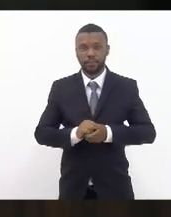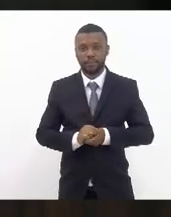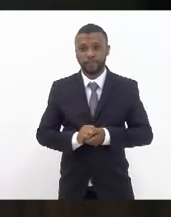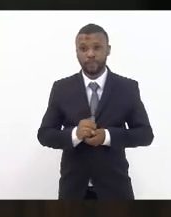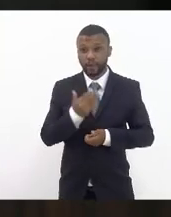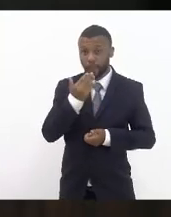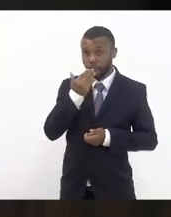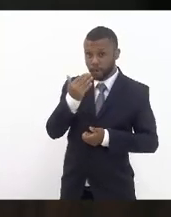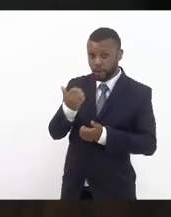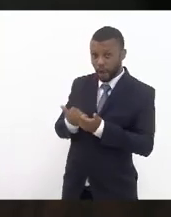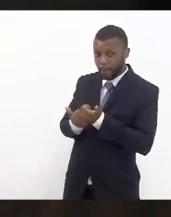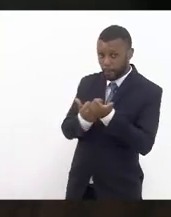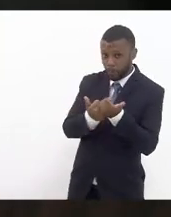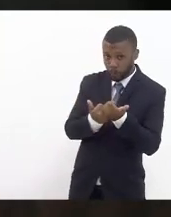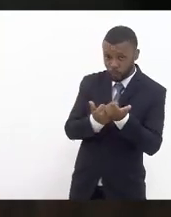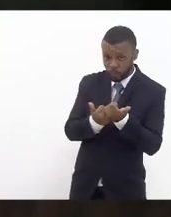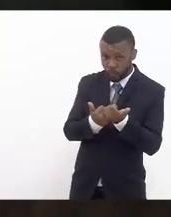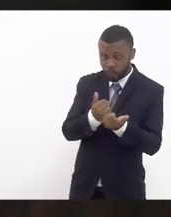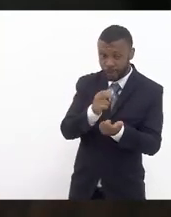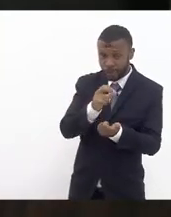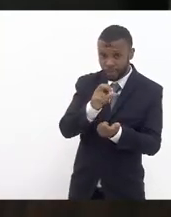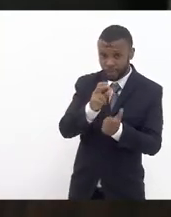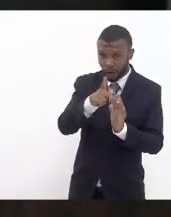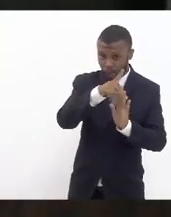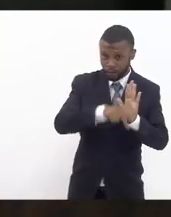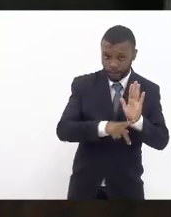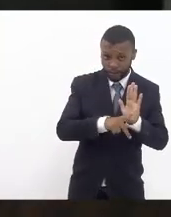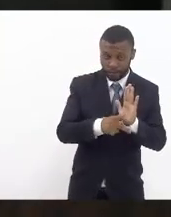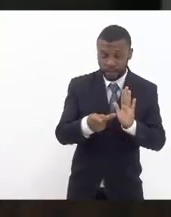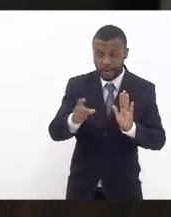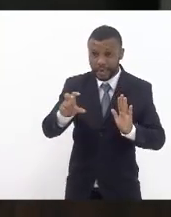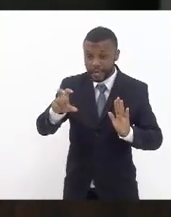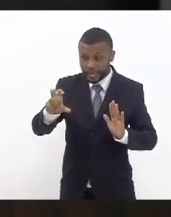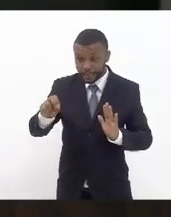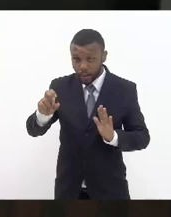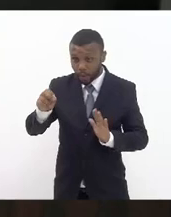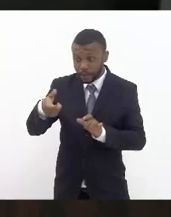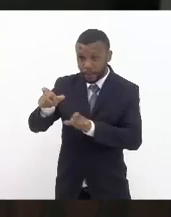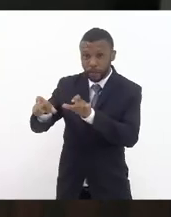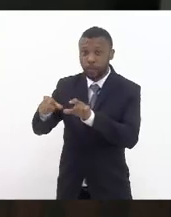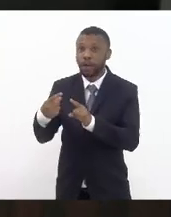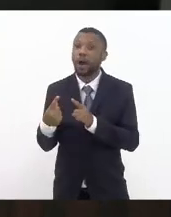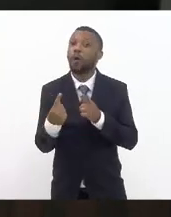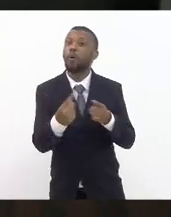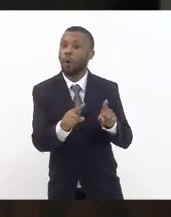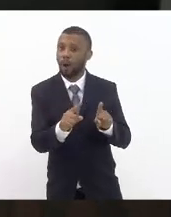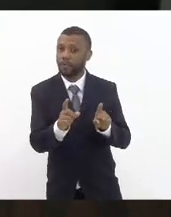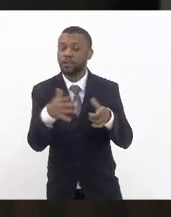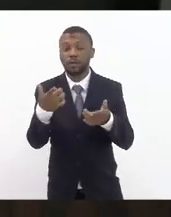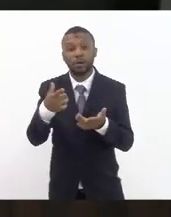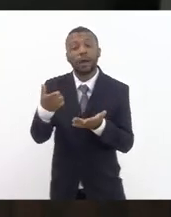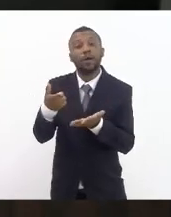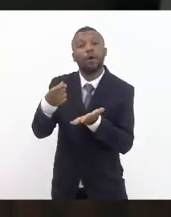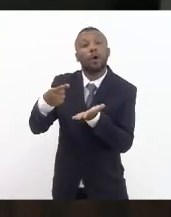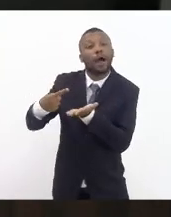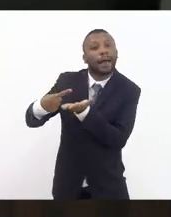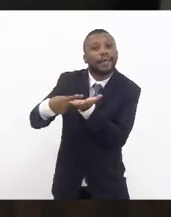favoráveis, 50 ao projeto, 50 contrário. Então, quero manter esse acordo e,